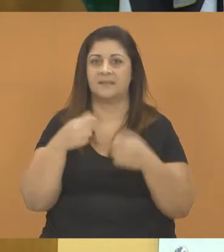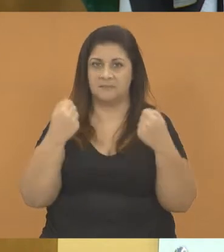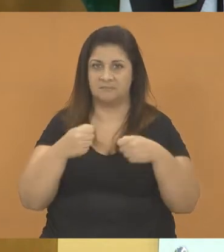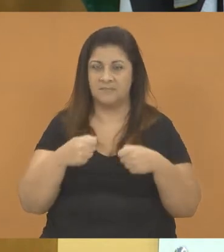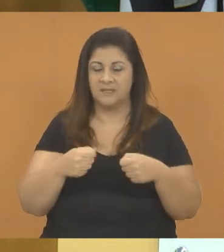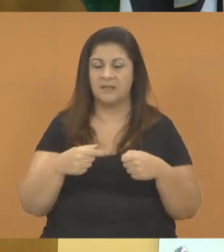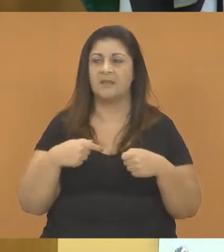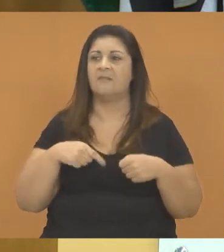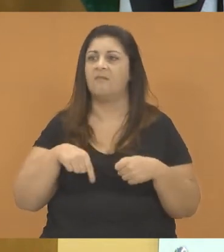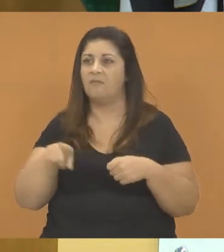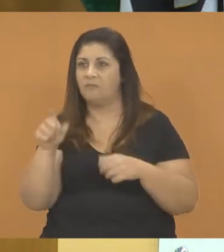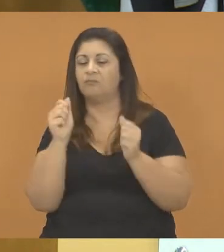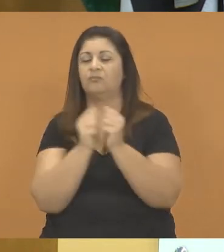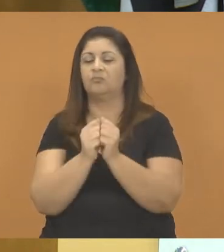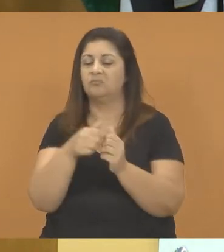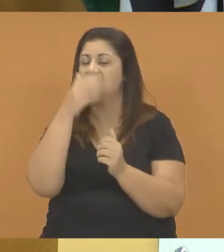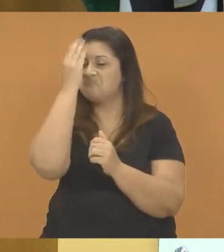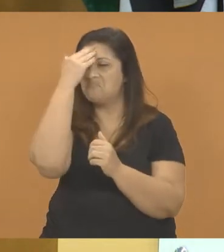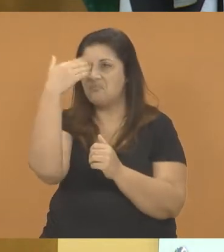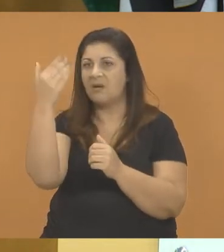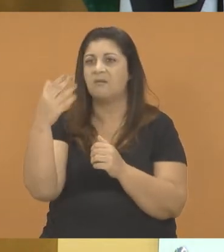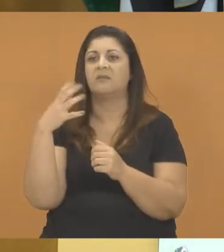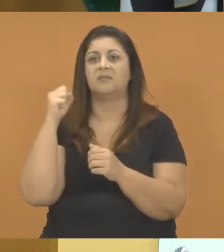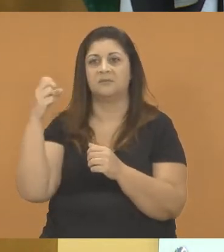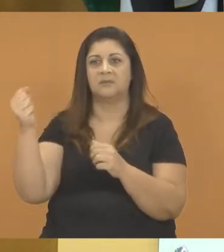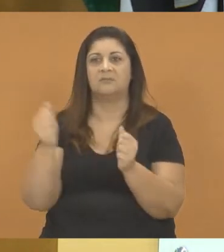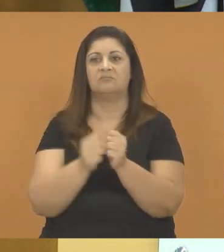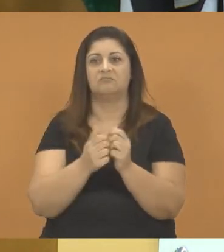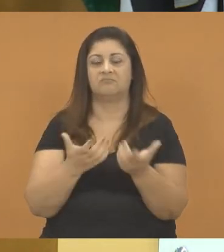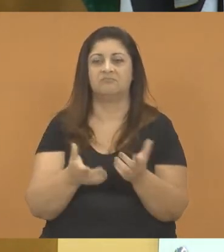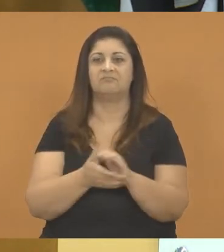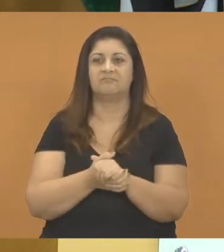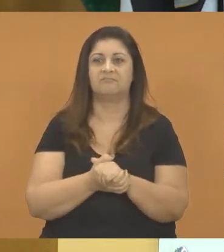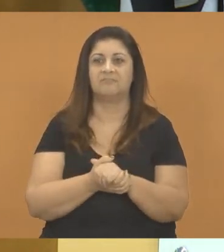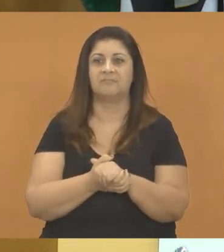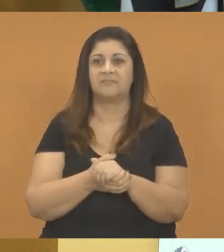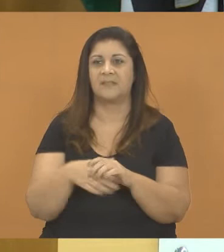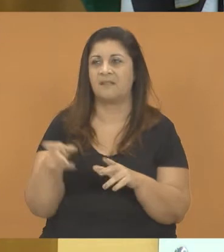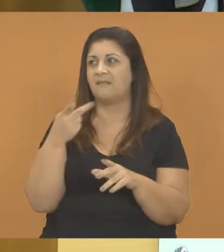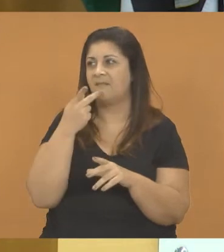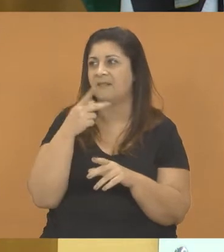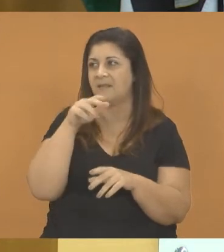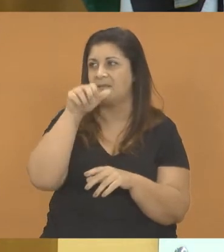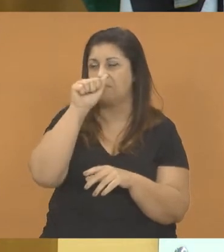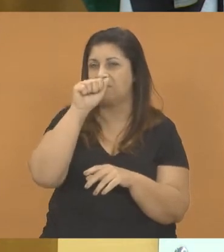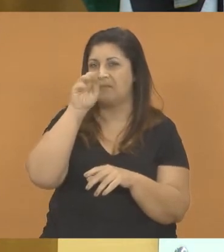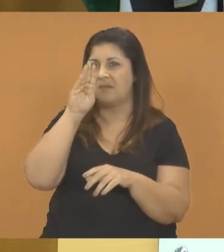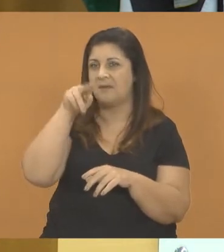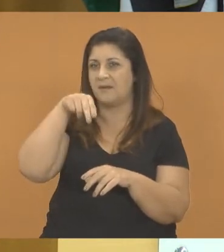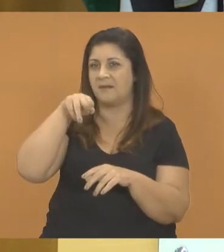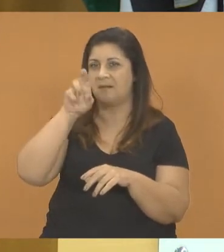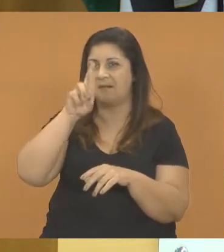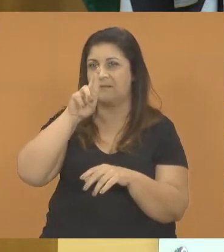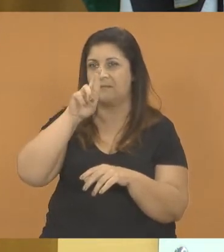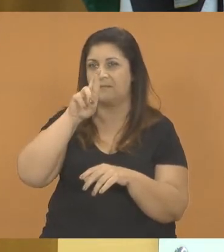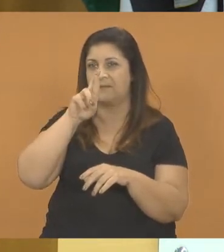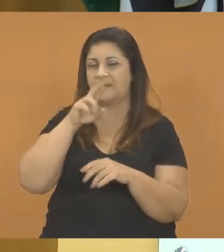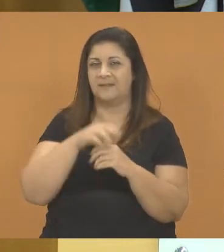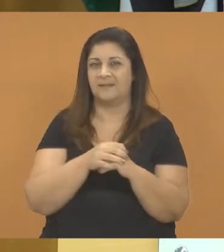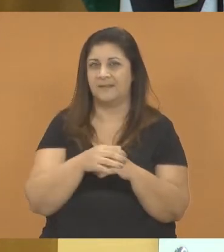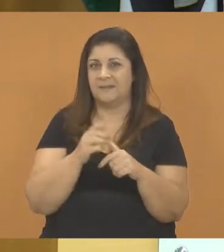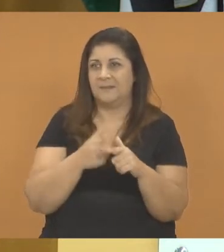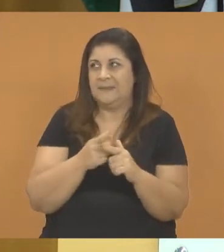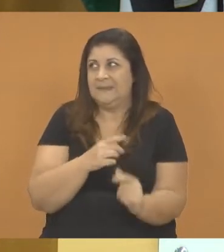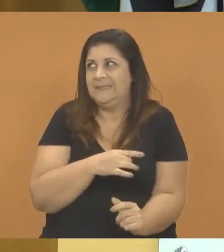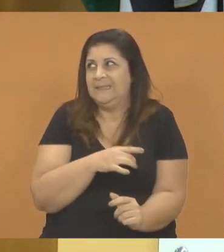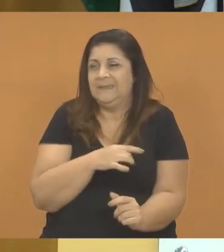da minha presença e é uma honra ter ido viajar junto com você com a até de um apoio popular nem no avião lá ô ô ô abre mão de